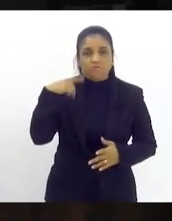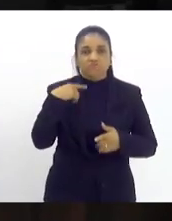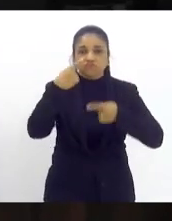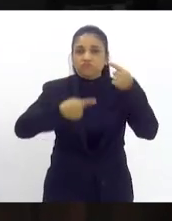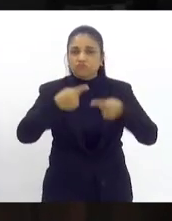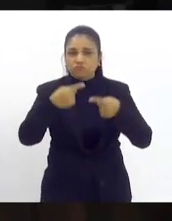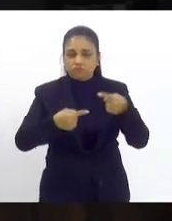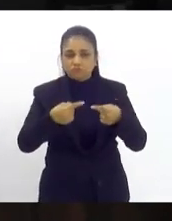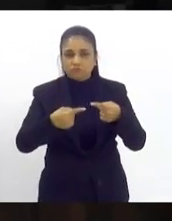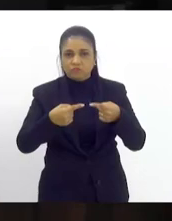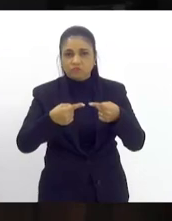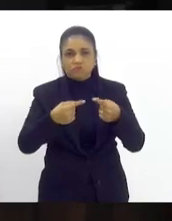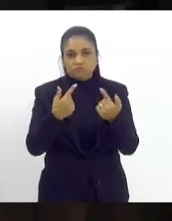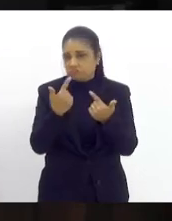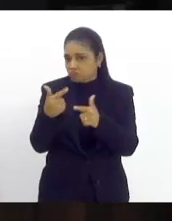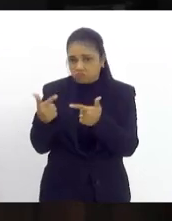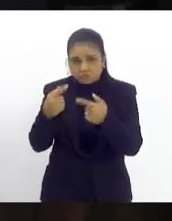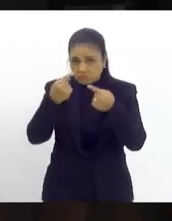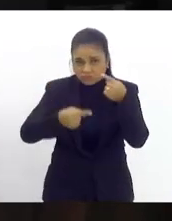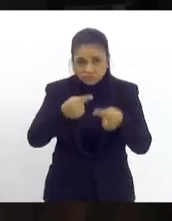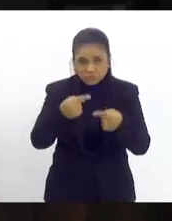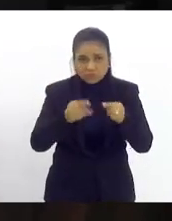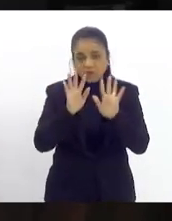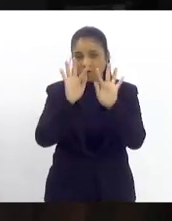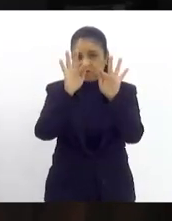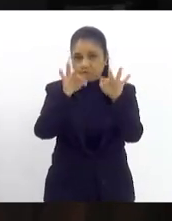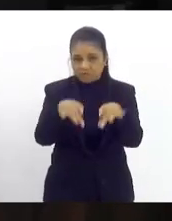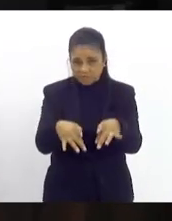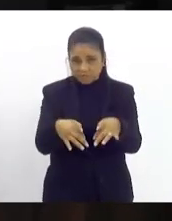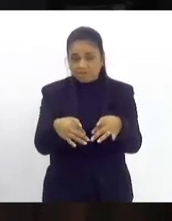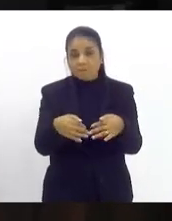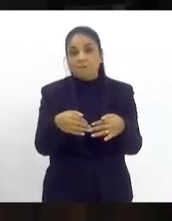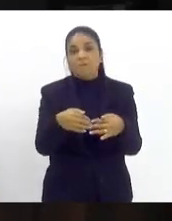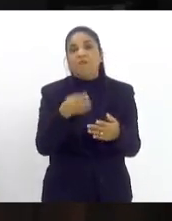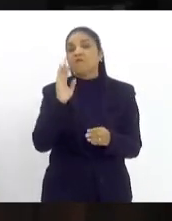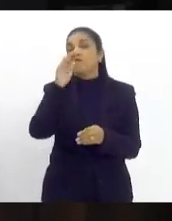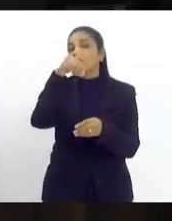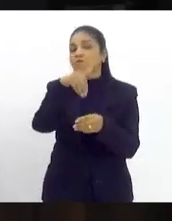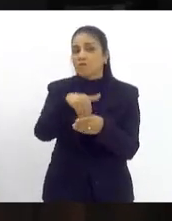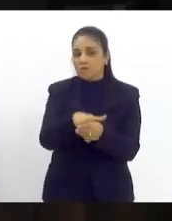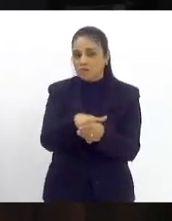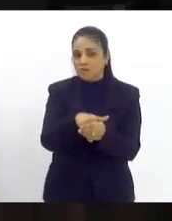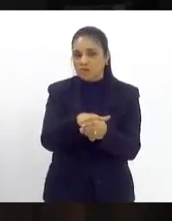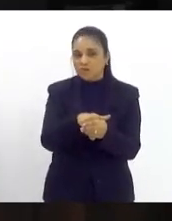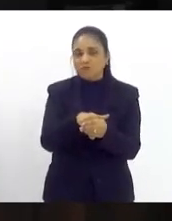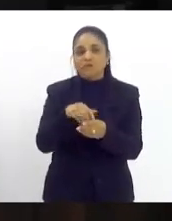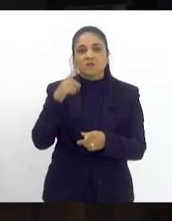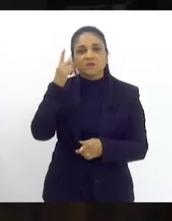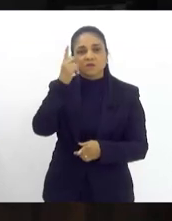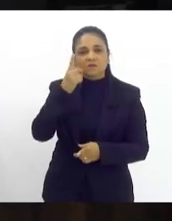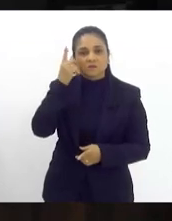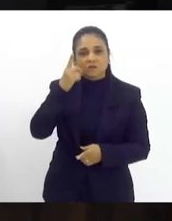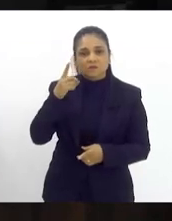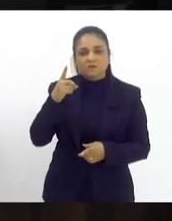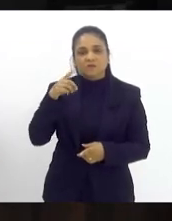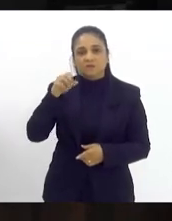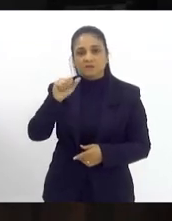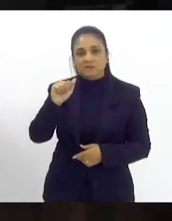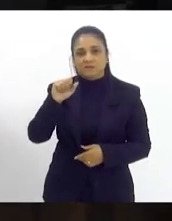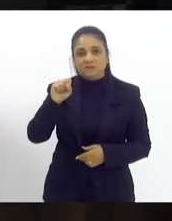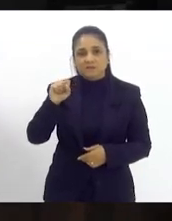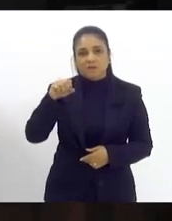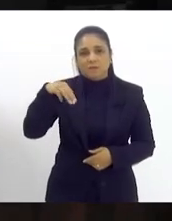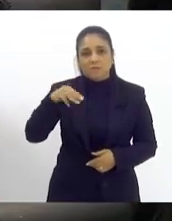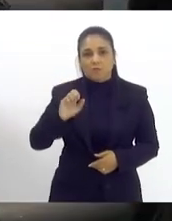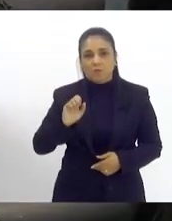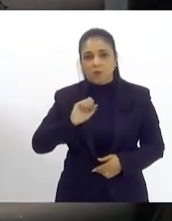discussão no avião discutir encerrado a discussão em votação Deputado Samuel Malafaia